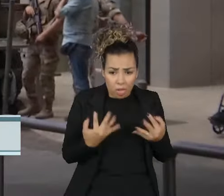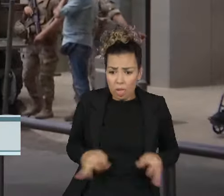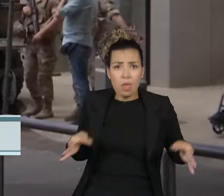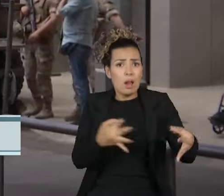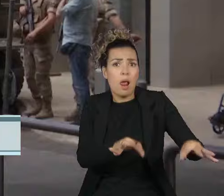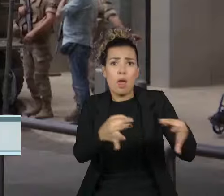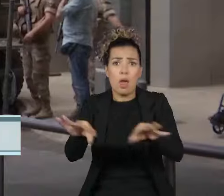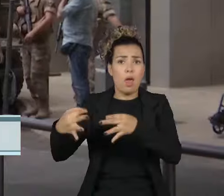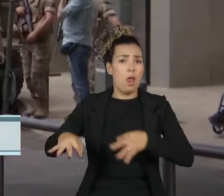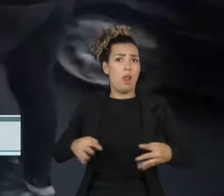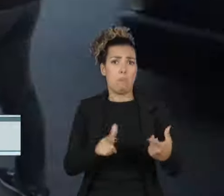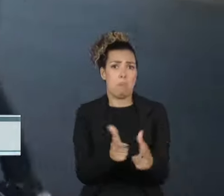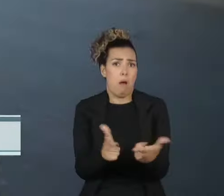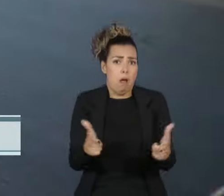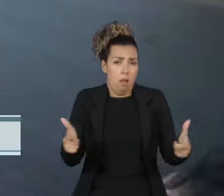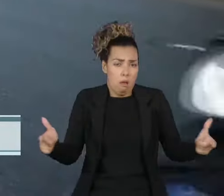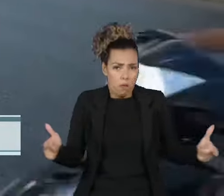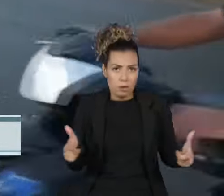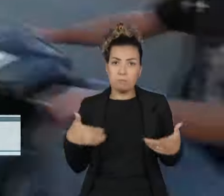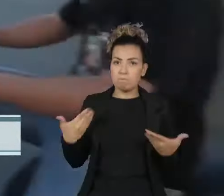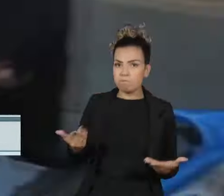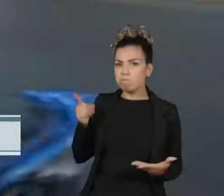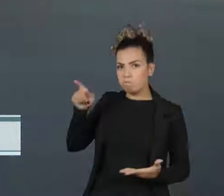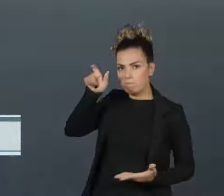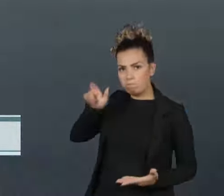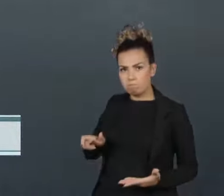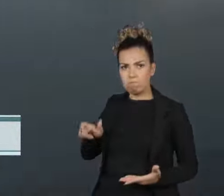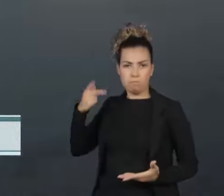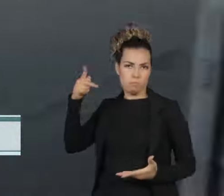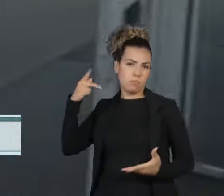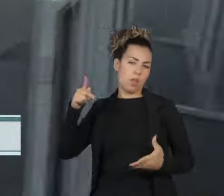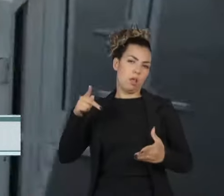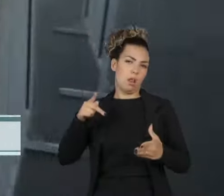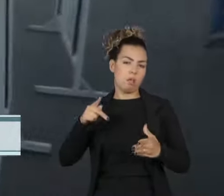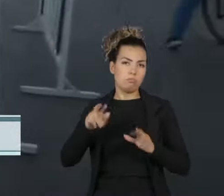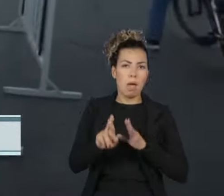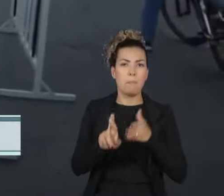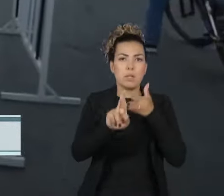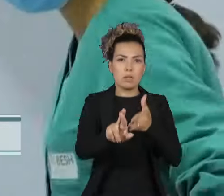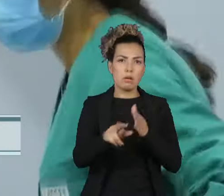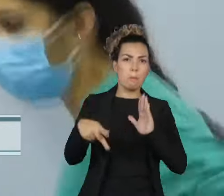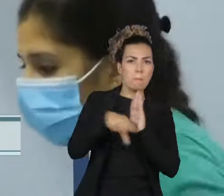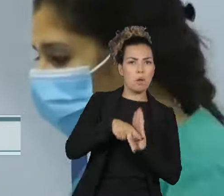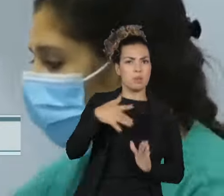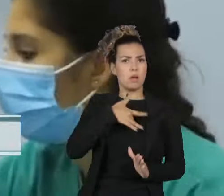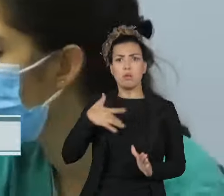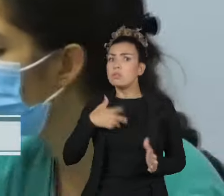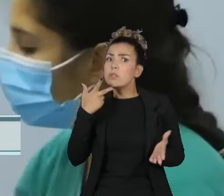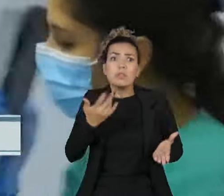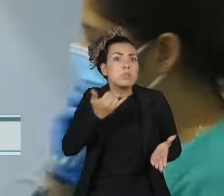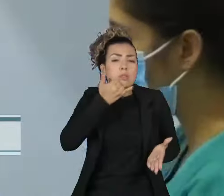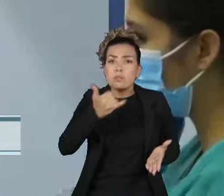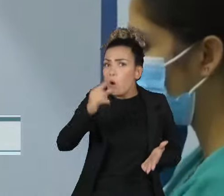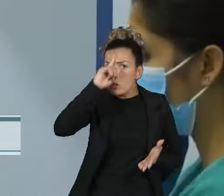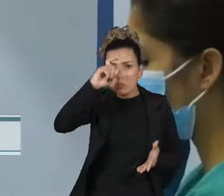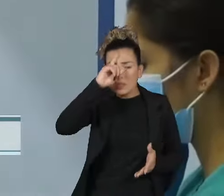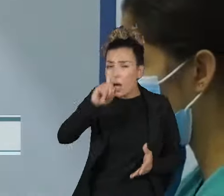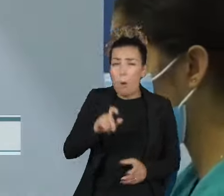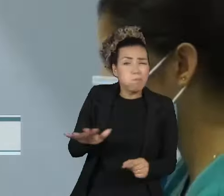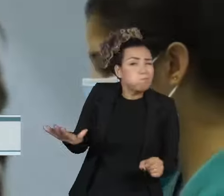da Organização Mundial da Saúde alertou que alguns hospitais estão sobrecarregados com o número de feridos.